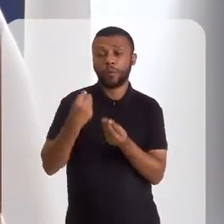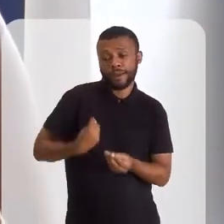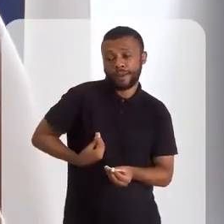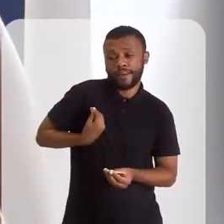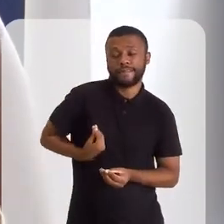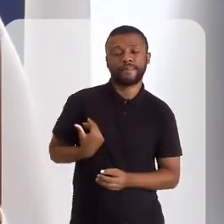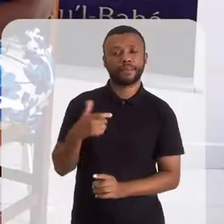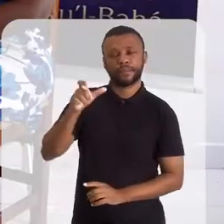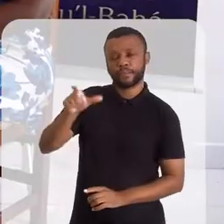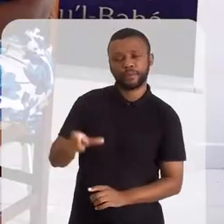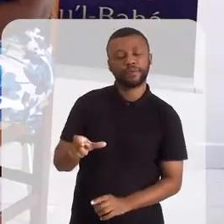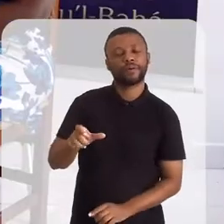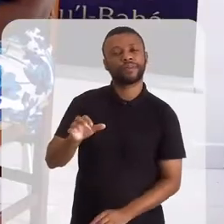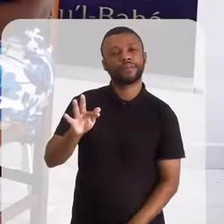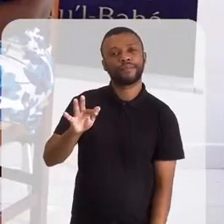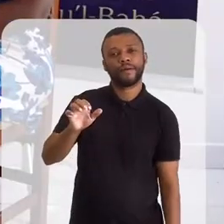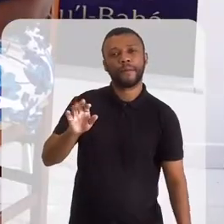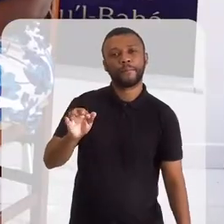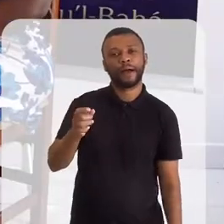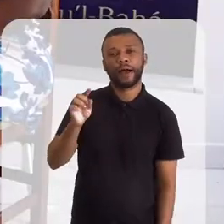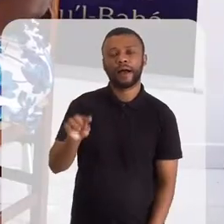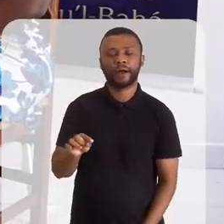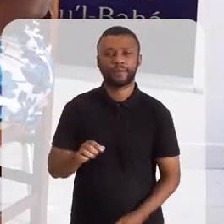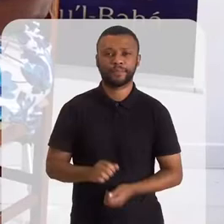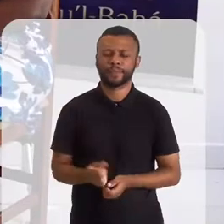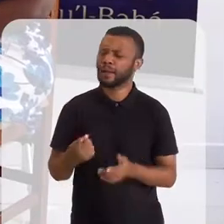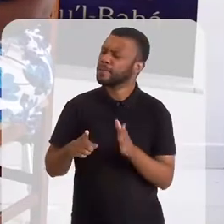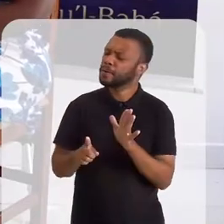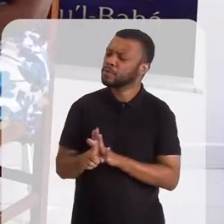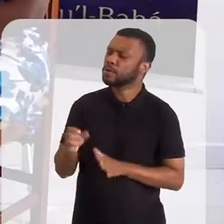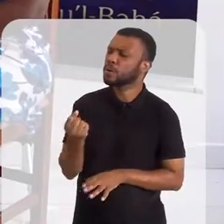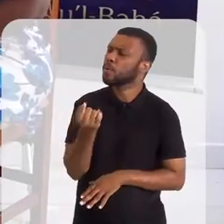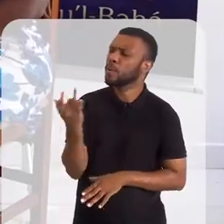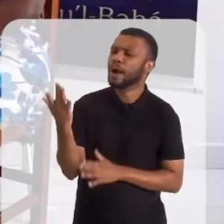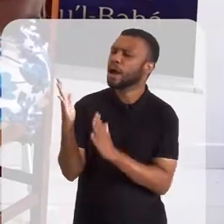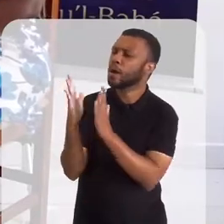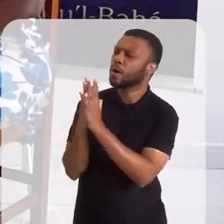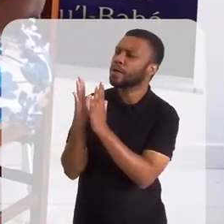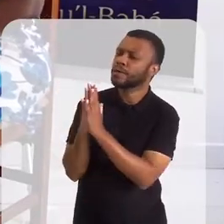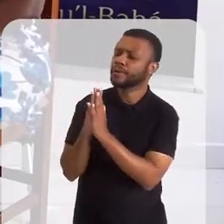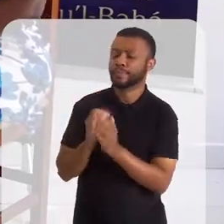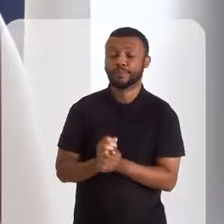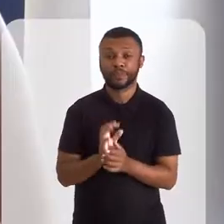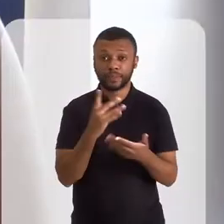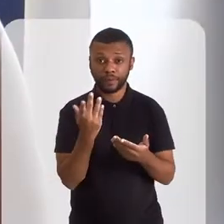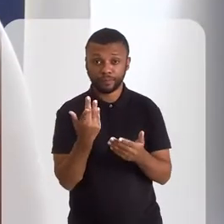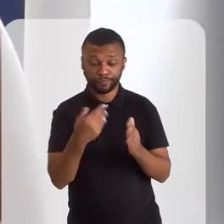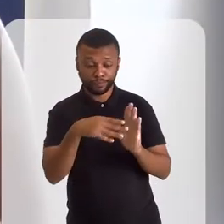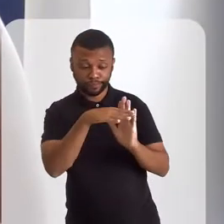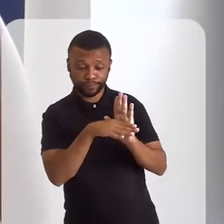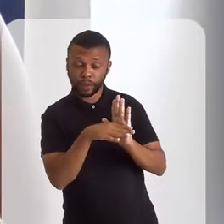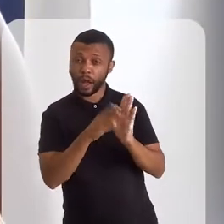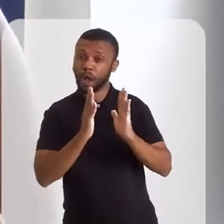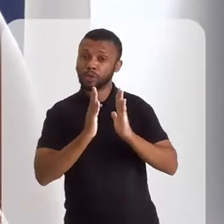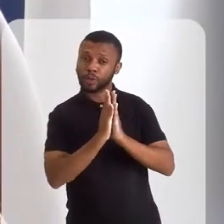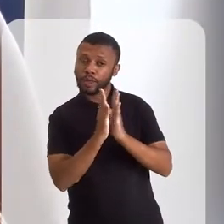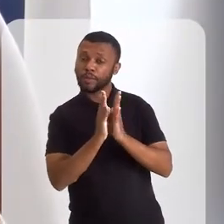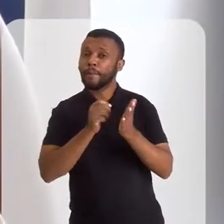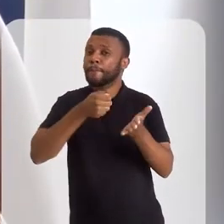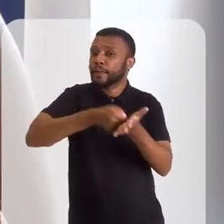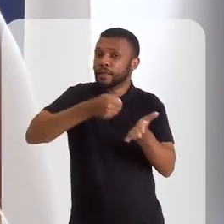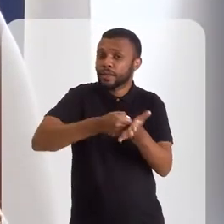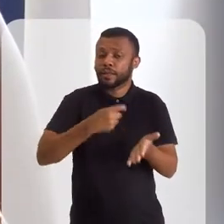vida do Bahá'í. Quantas orações são por dia? Então, dentro da